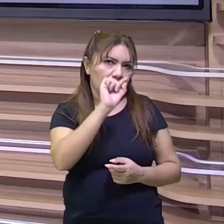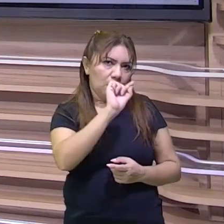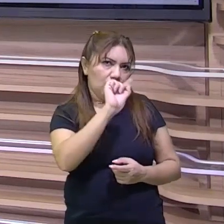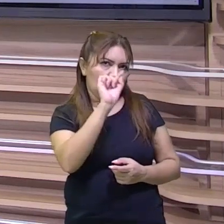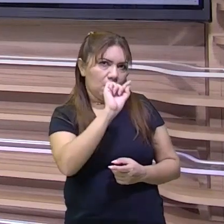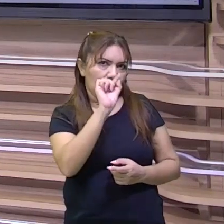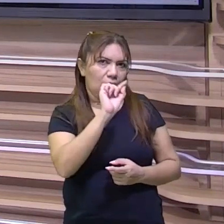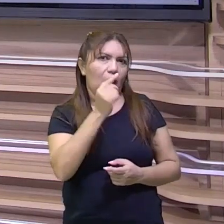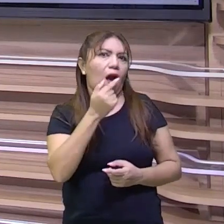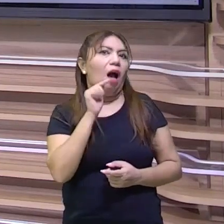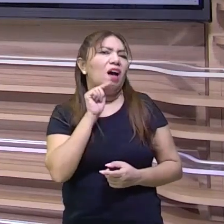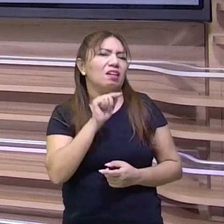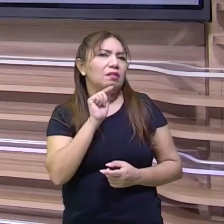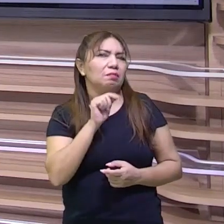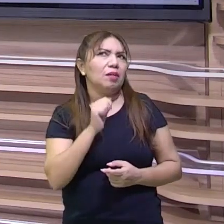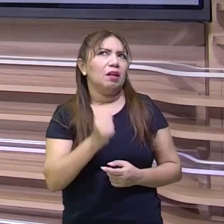vir